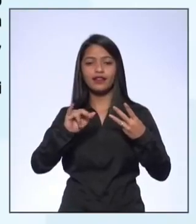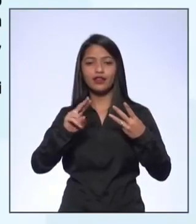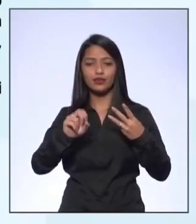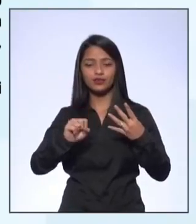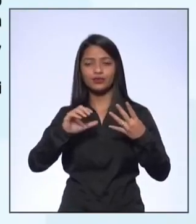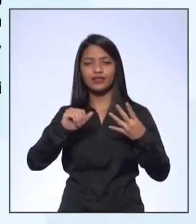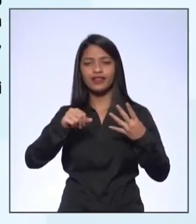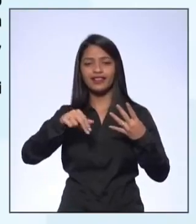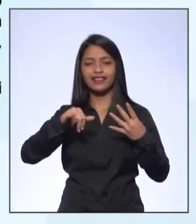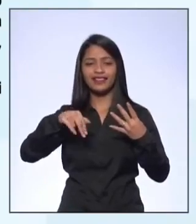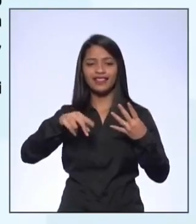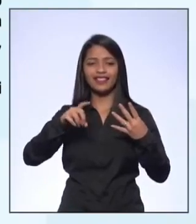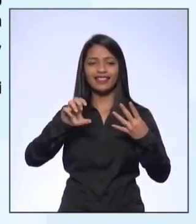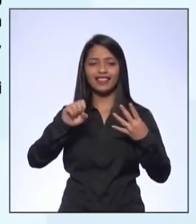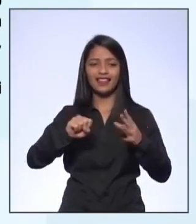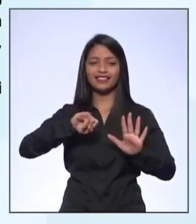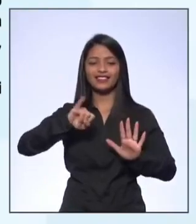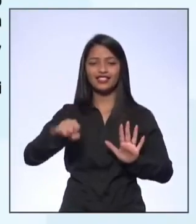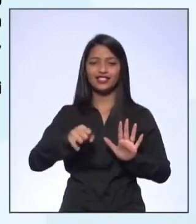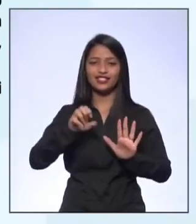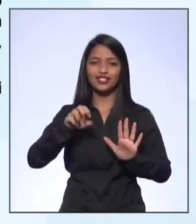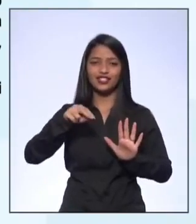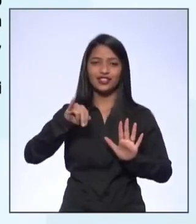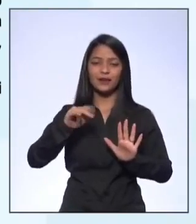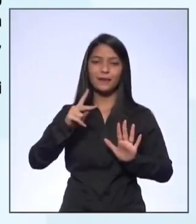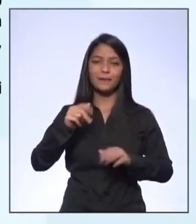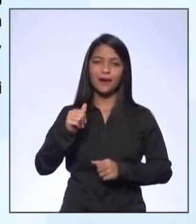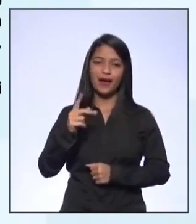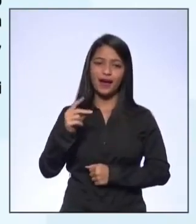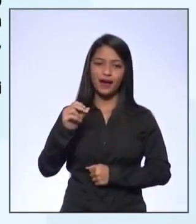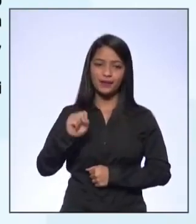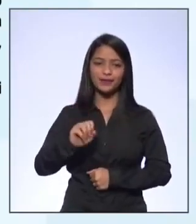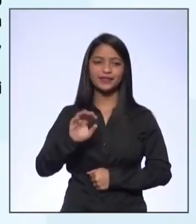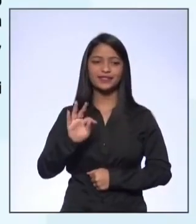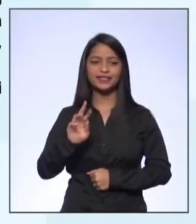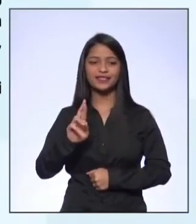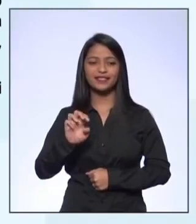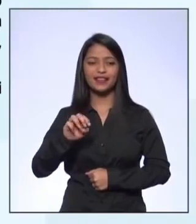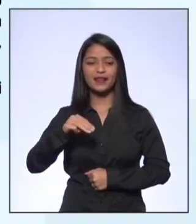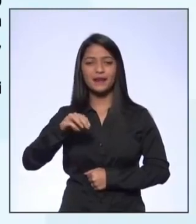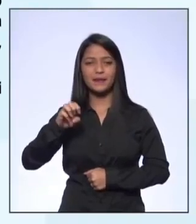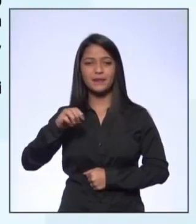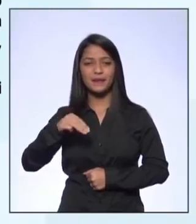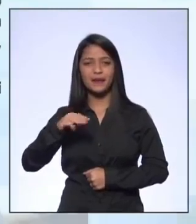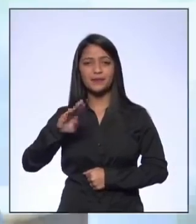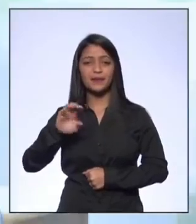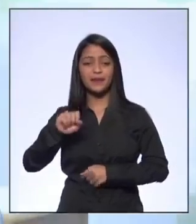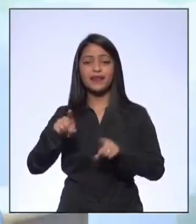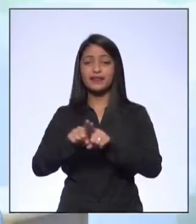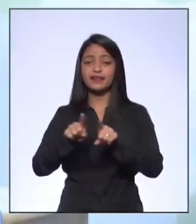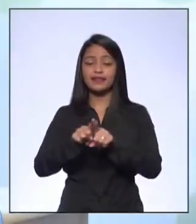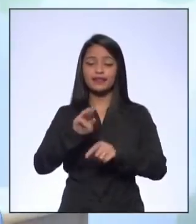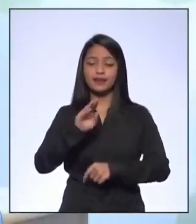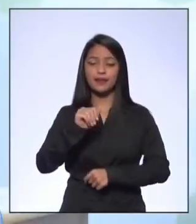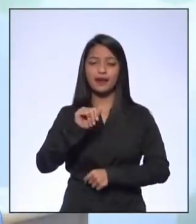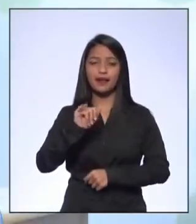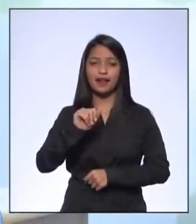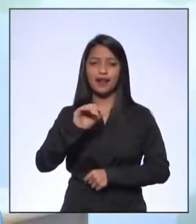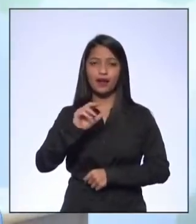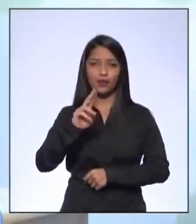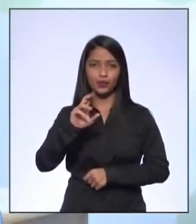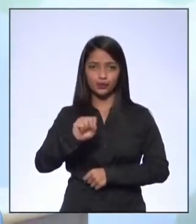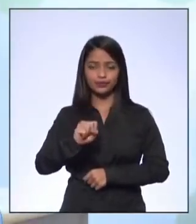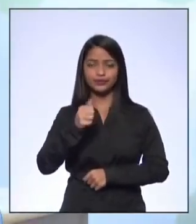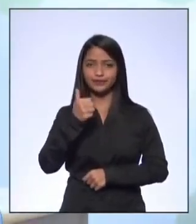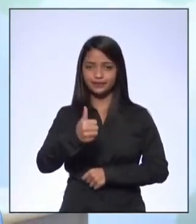Tremembés e Baiacus, ok? Então, nós devemos entender o seguinte, que essas